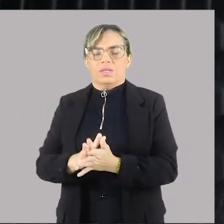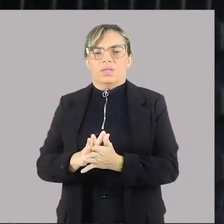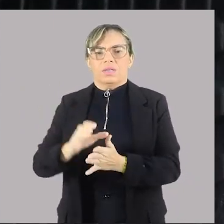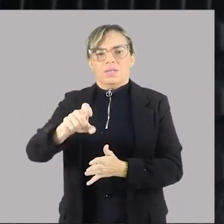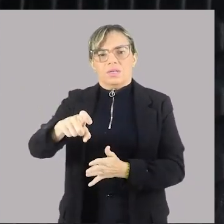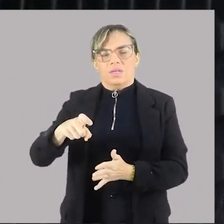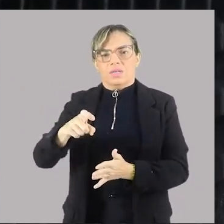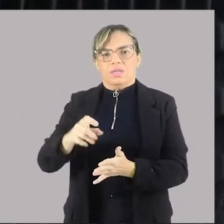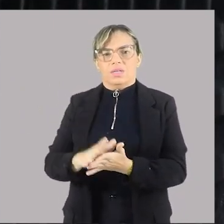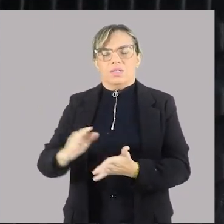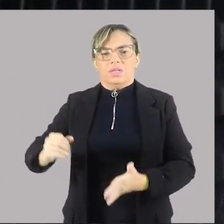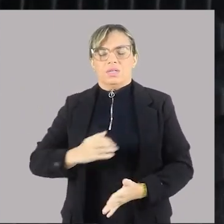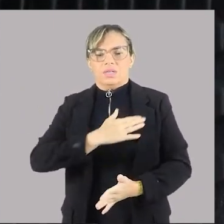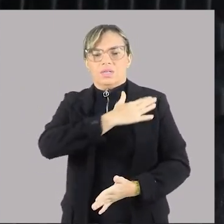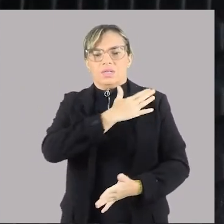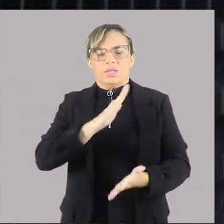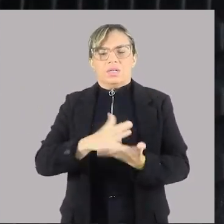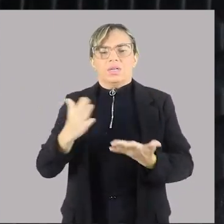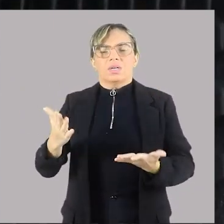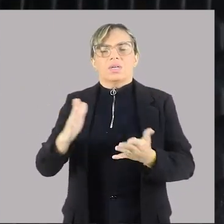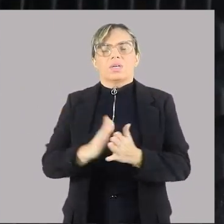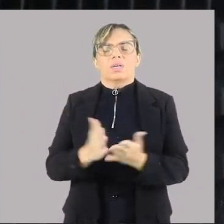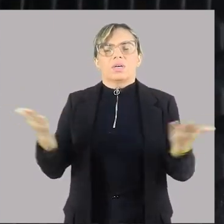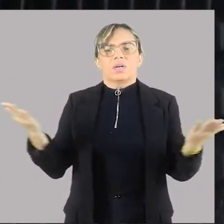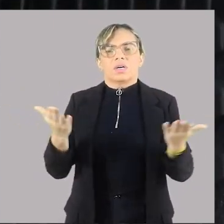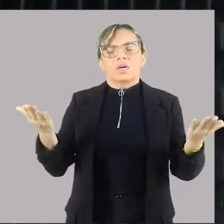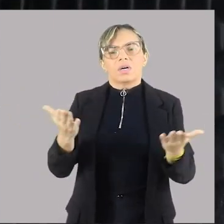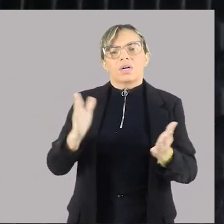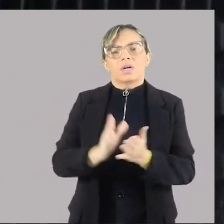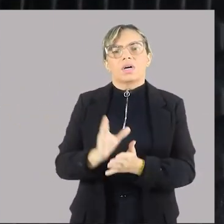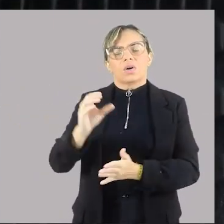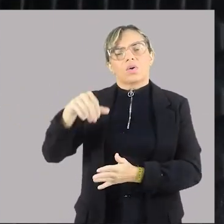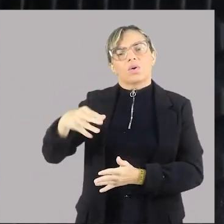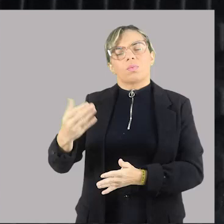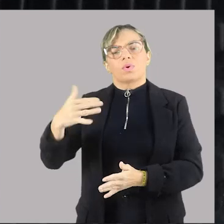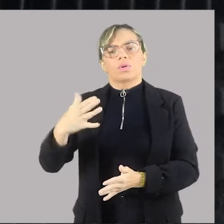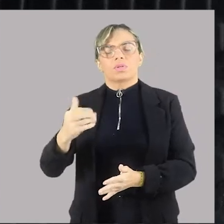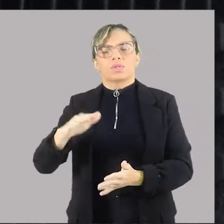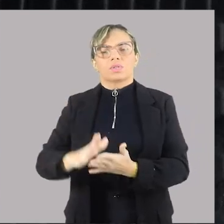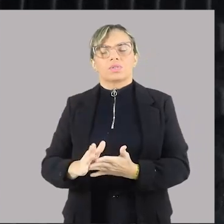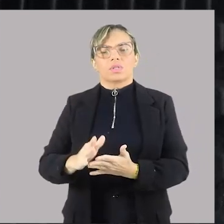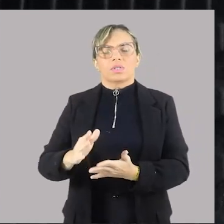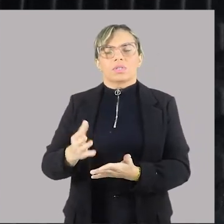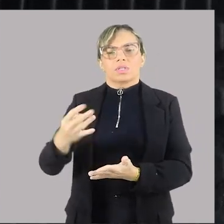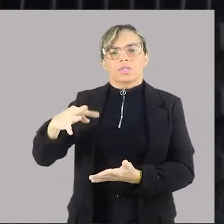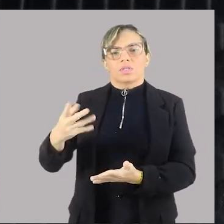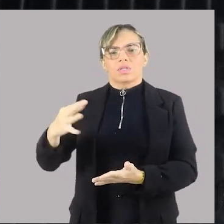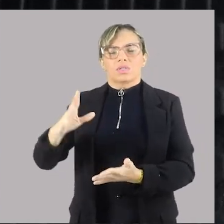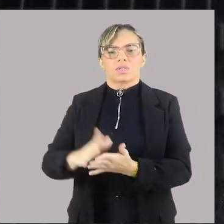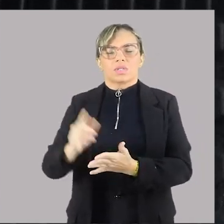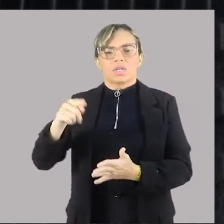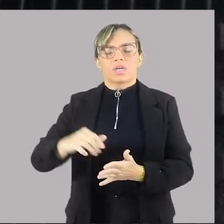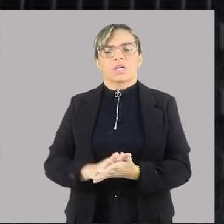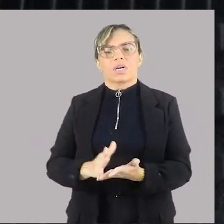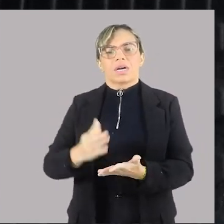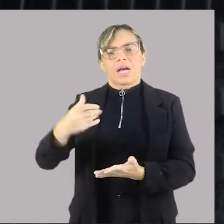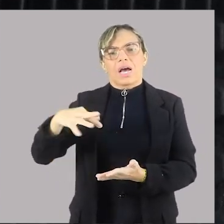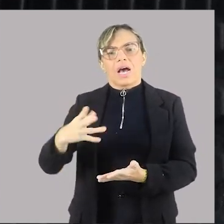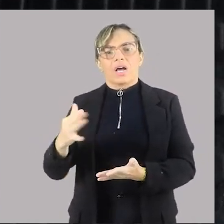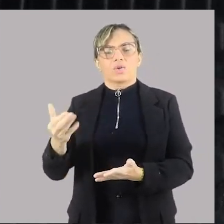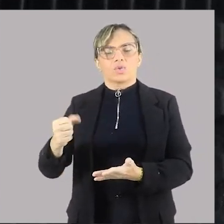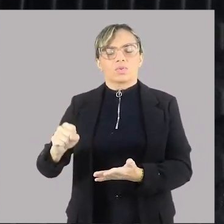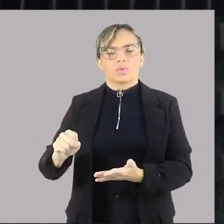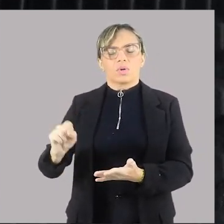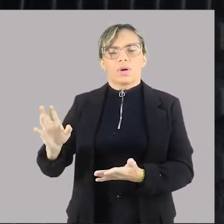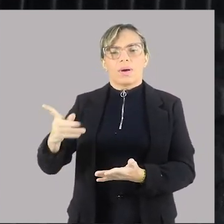comunista Luiz Carlos Prestes, a famosa intentona comunista. Vargas, em 37, ele se